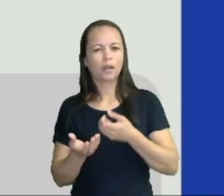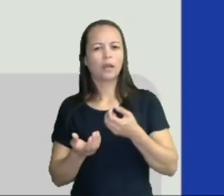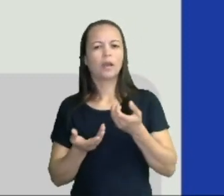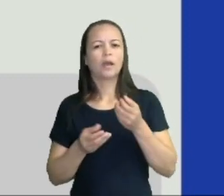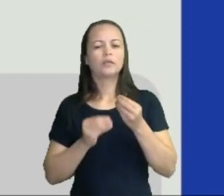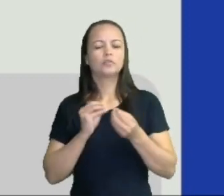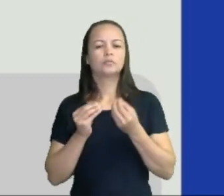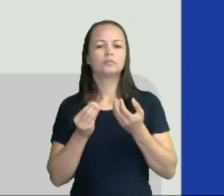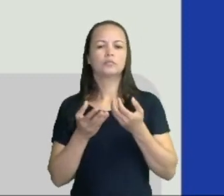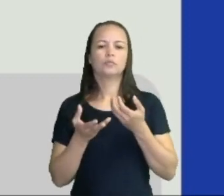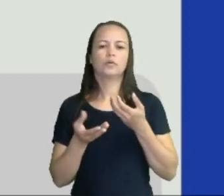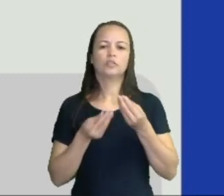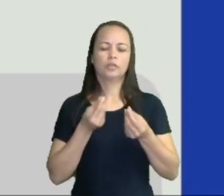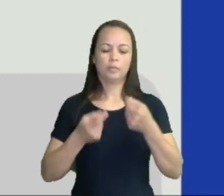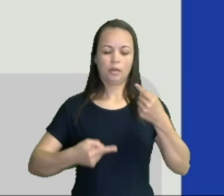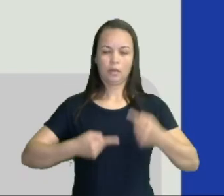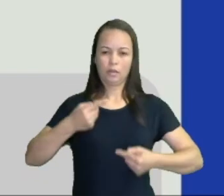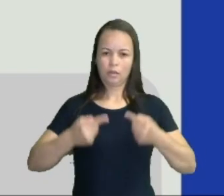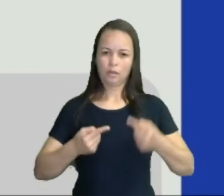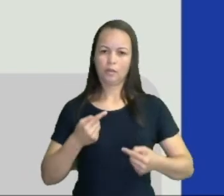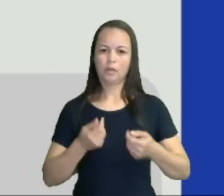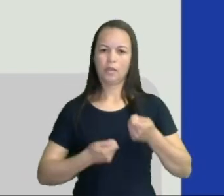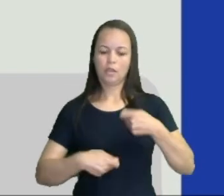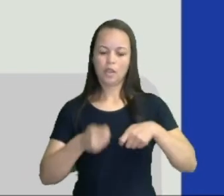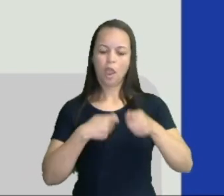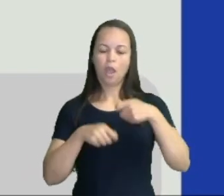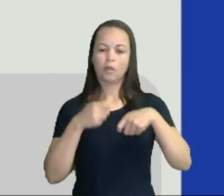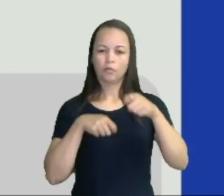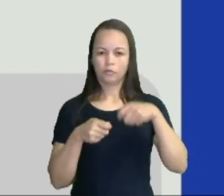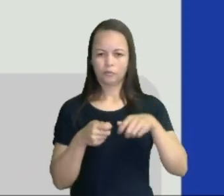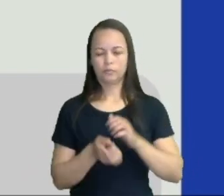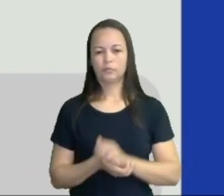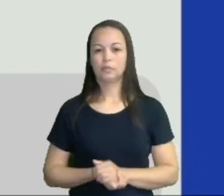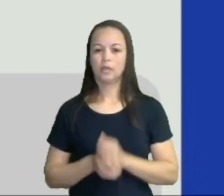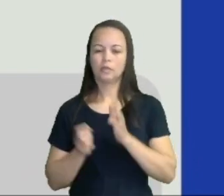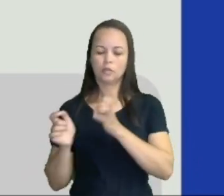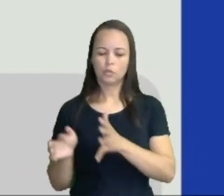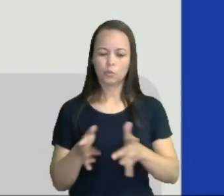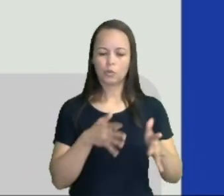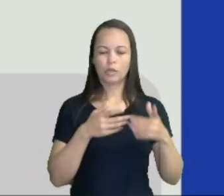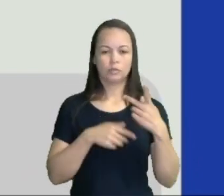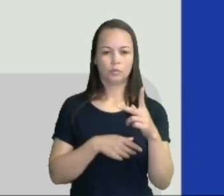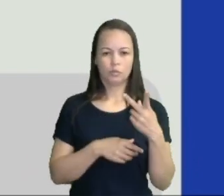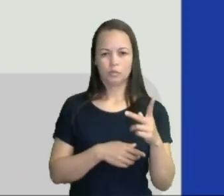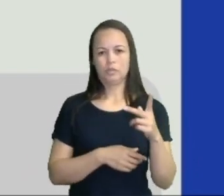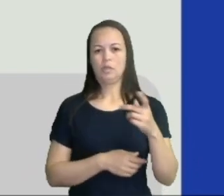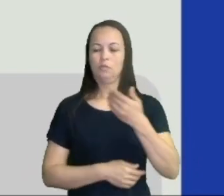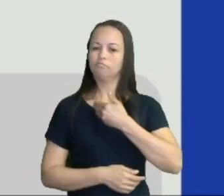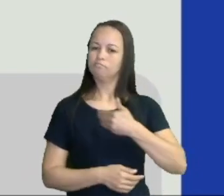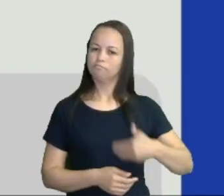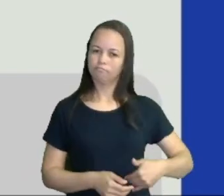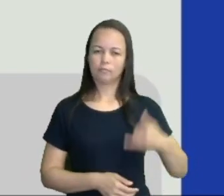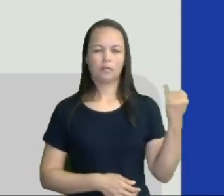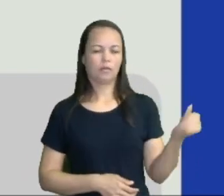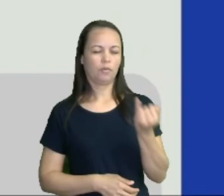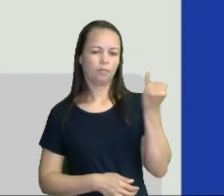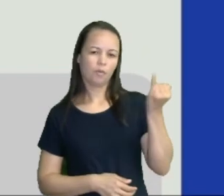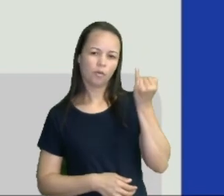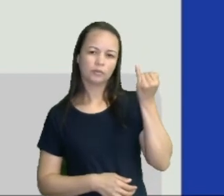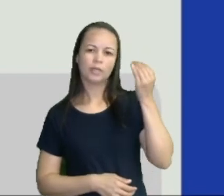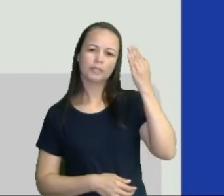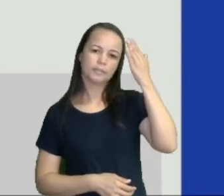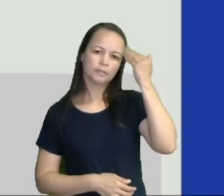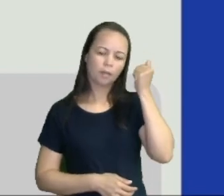uma instabilidade política, econômica, durante o seu governo. Então, é importante a gente